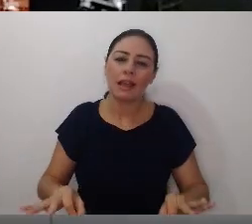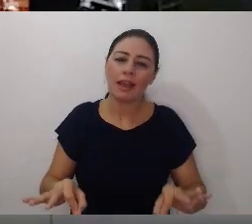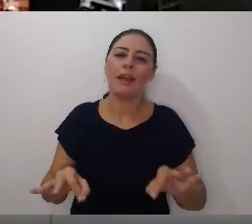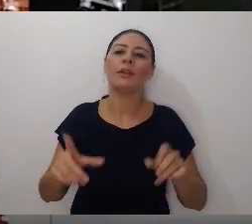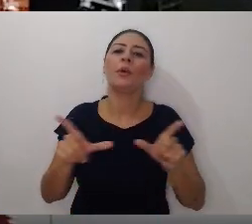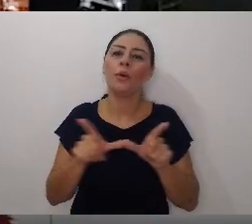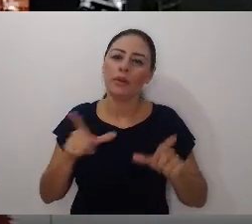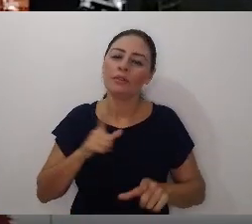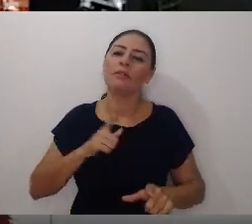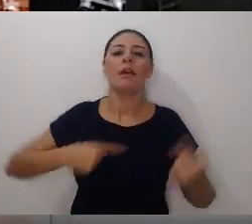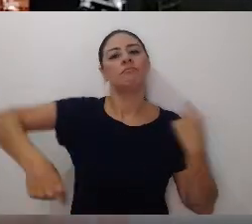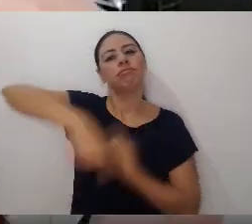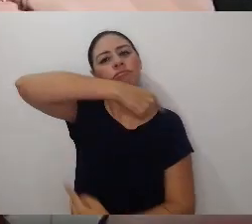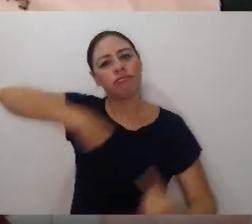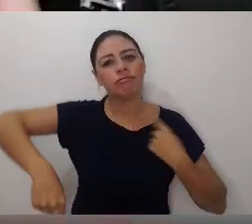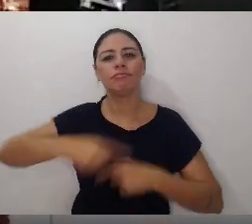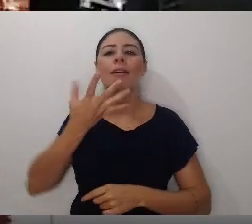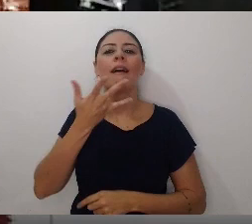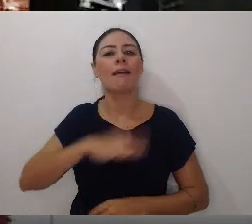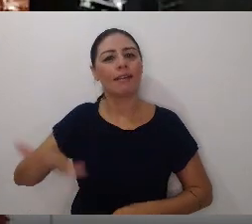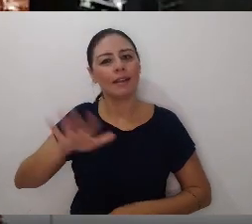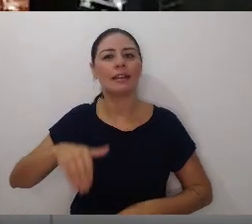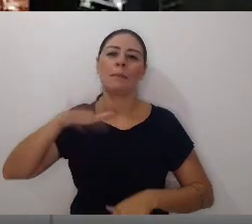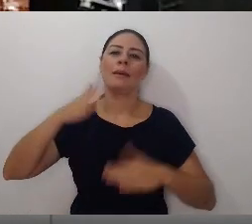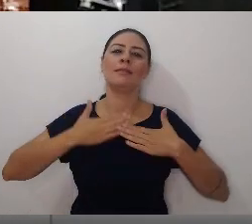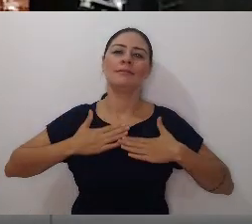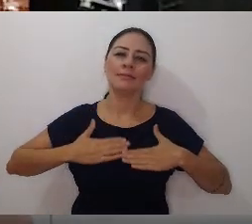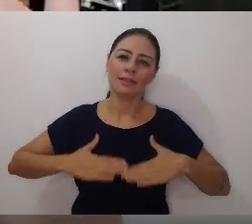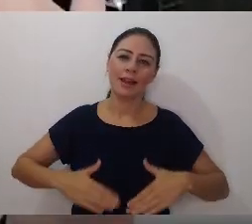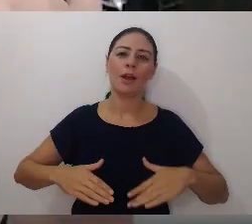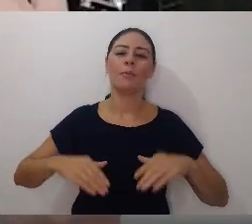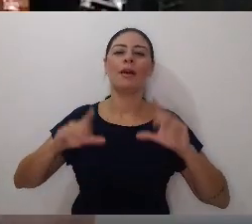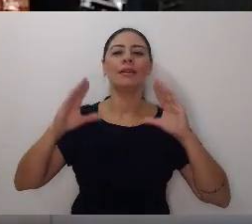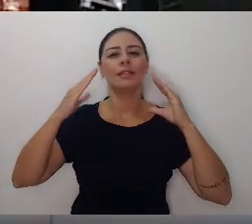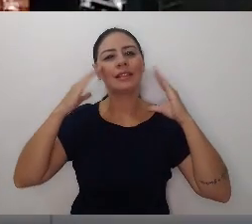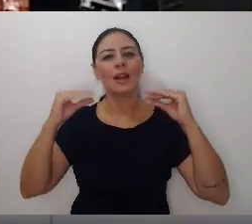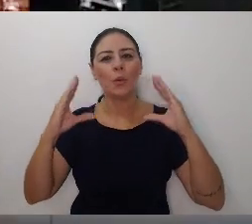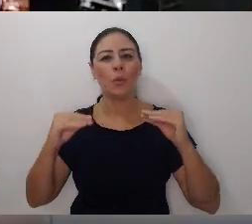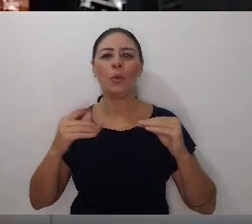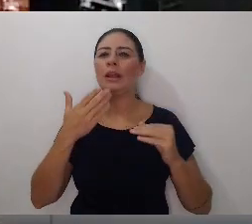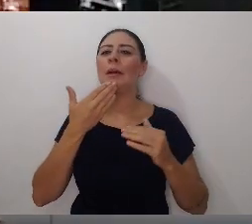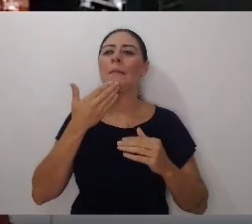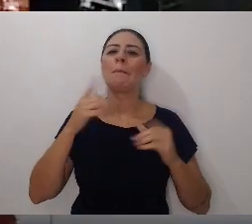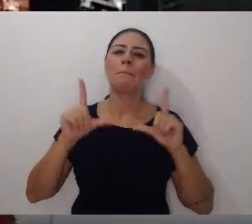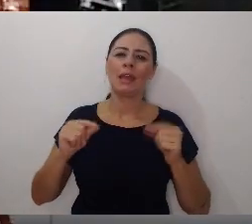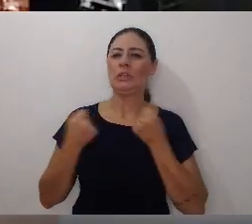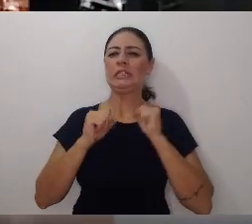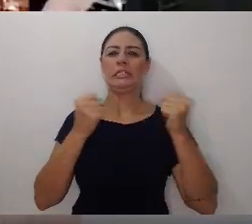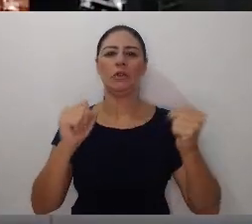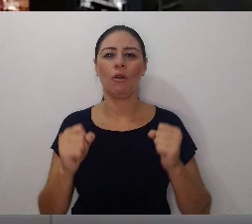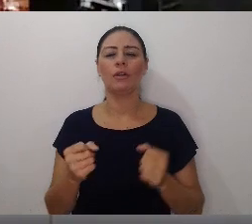criança dormir certinho. Toda a liberação de serotonina no corpo, para que a criança seja mais calma, mais tranquila,